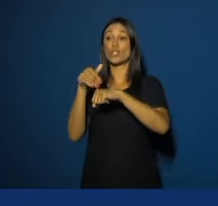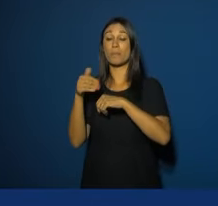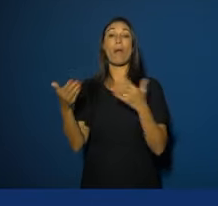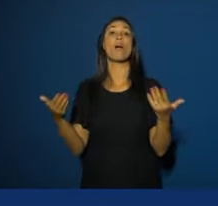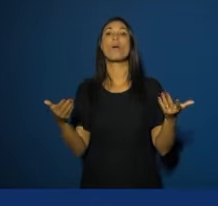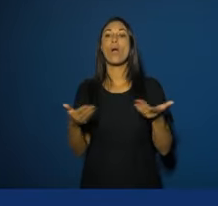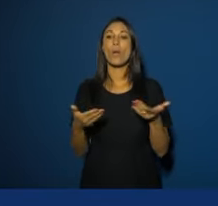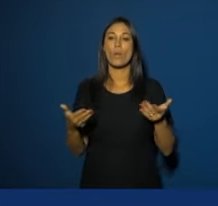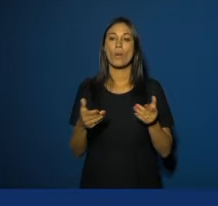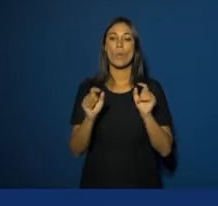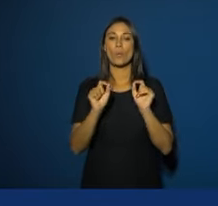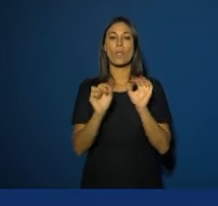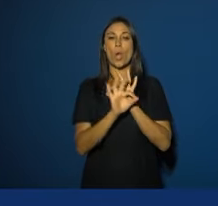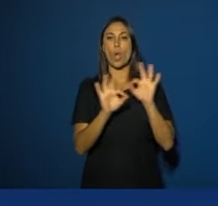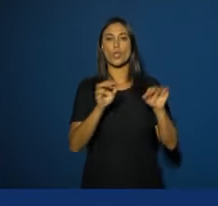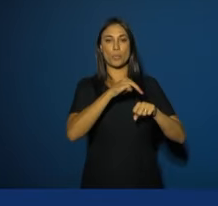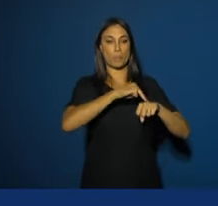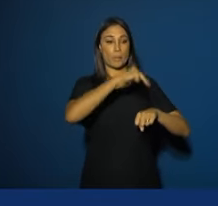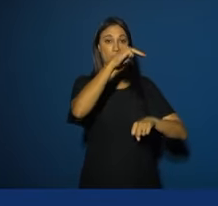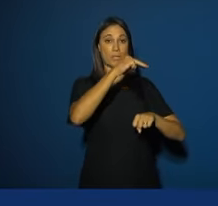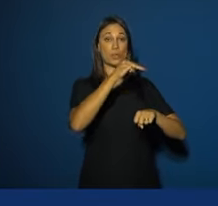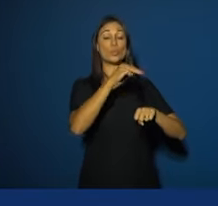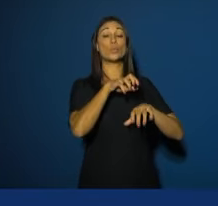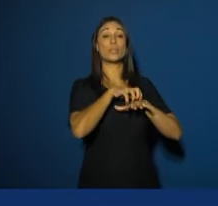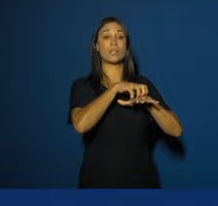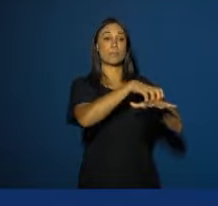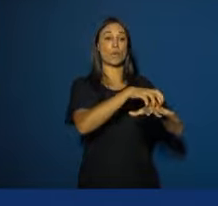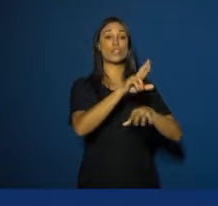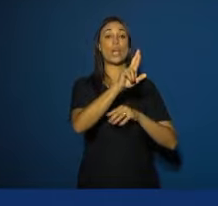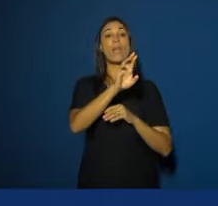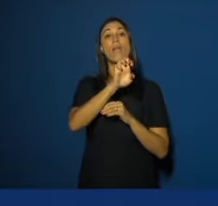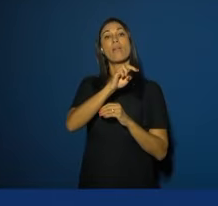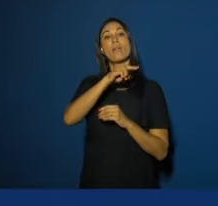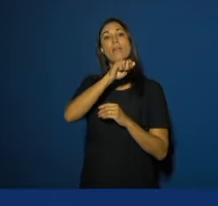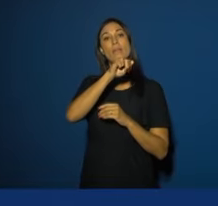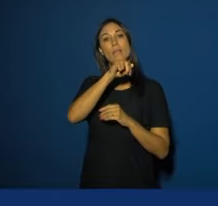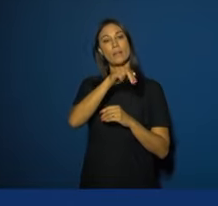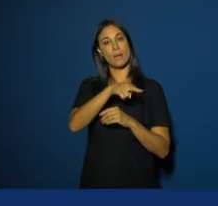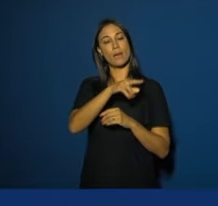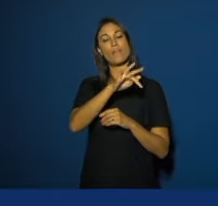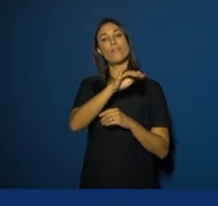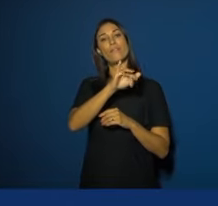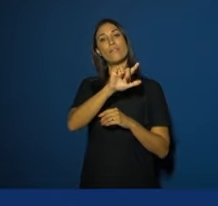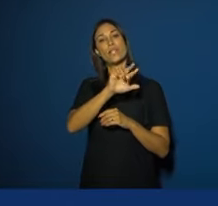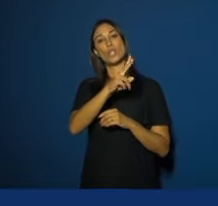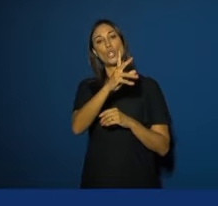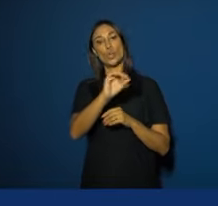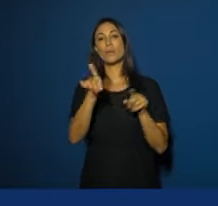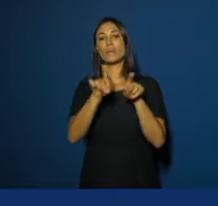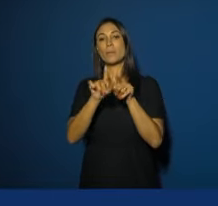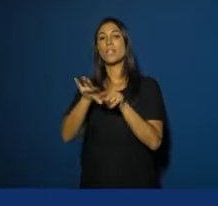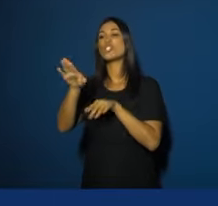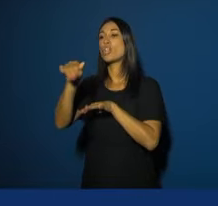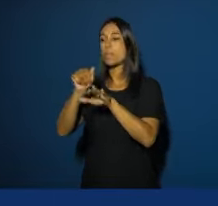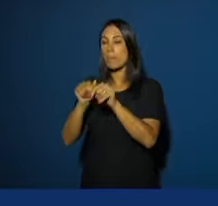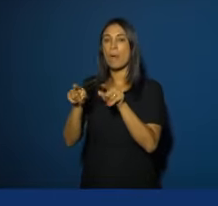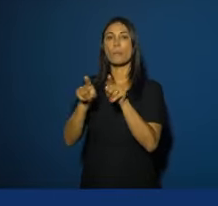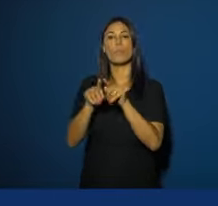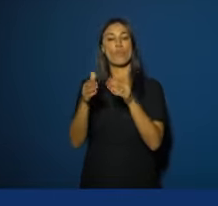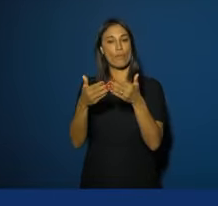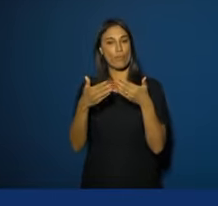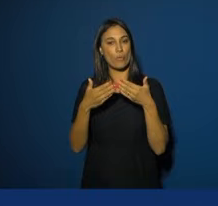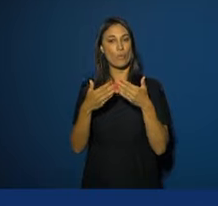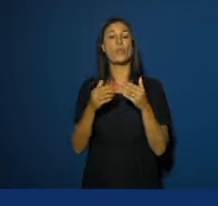palco aqui excelentíssimo Ministro dos Transportes ren filho por favor també gostaria de chamar